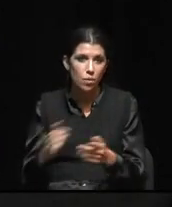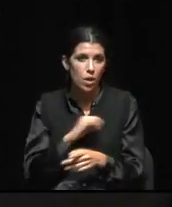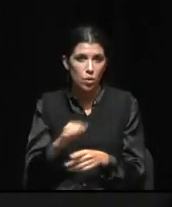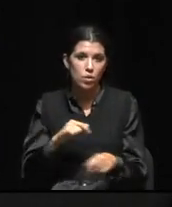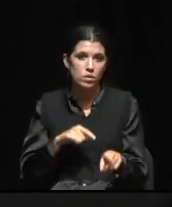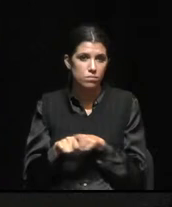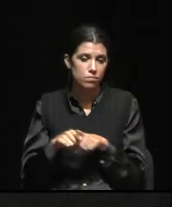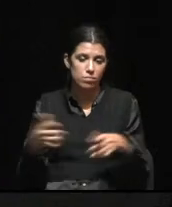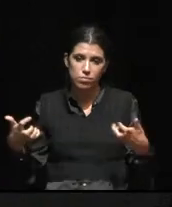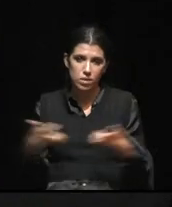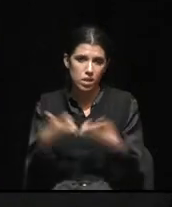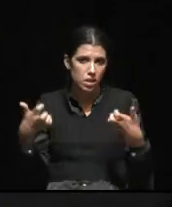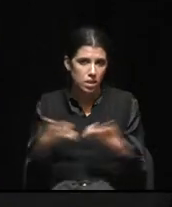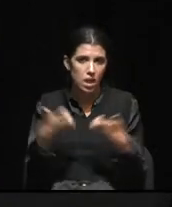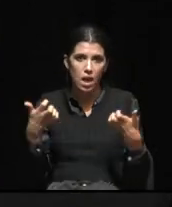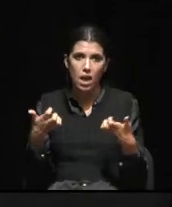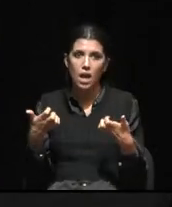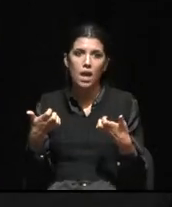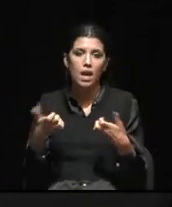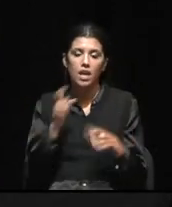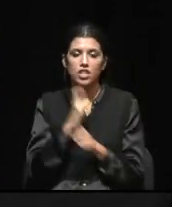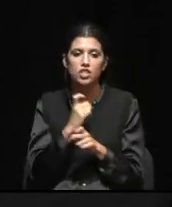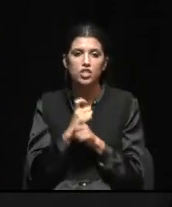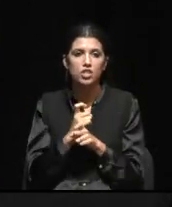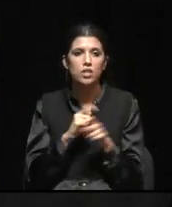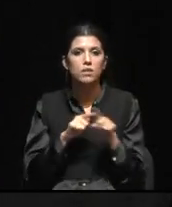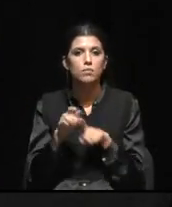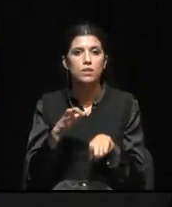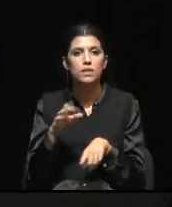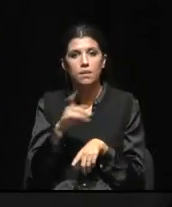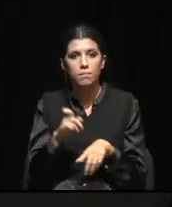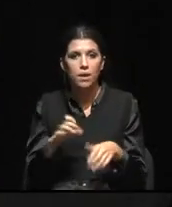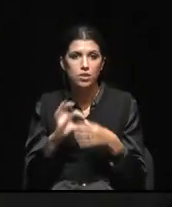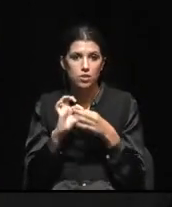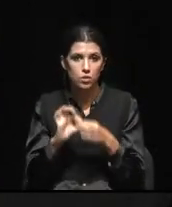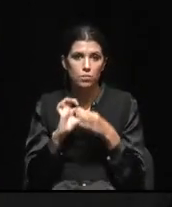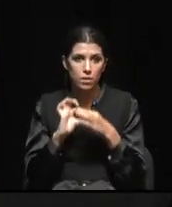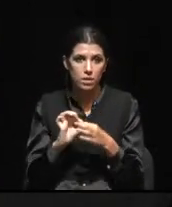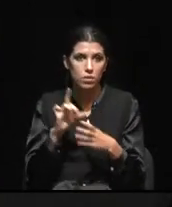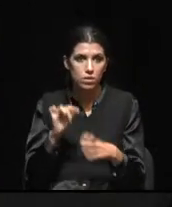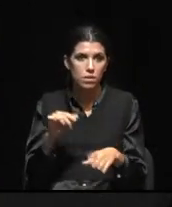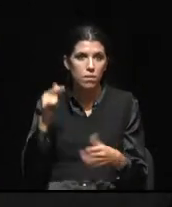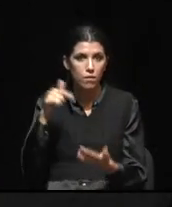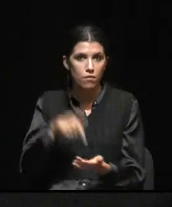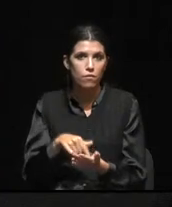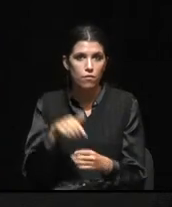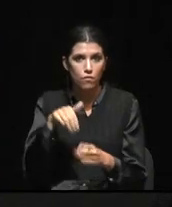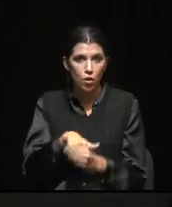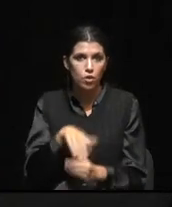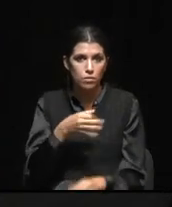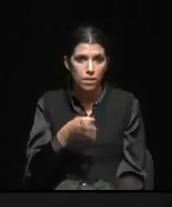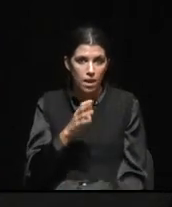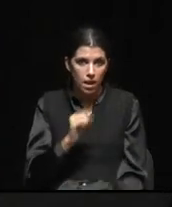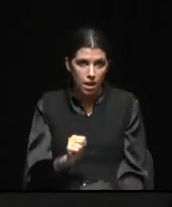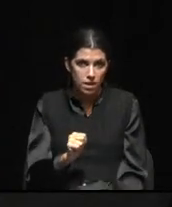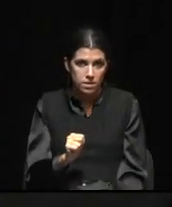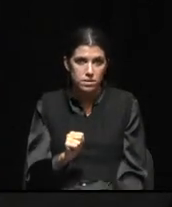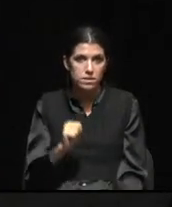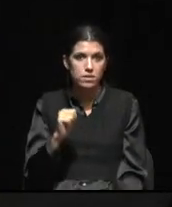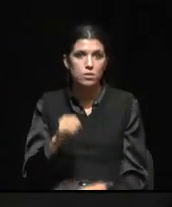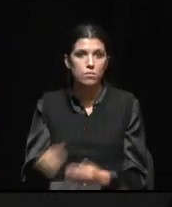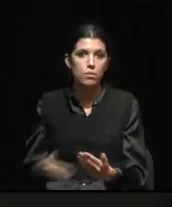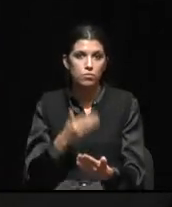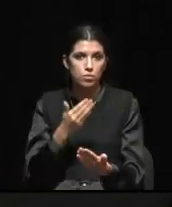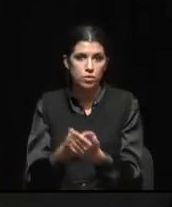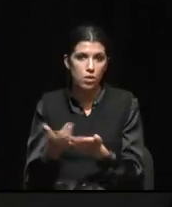confrontação e da guerra e de exigência de uma política de paz e cooperação temos também um voto do PS e uma Moção do livre